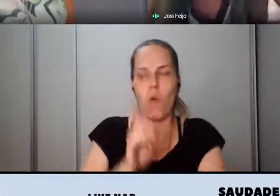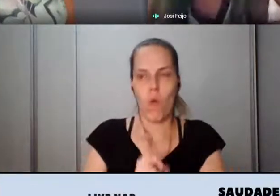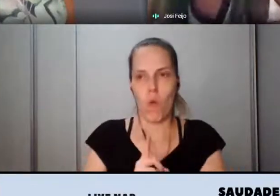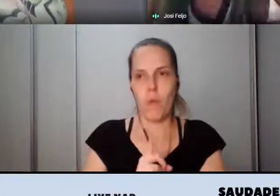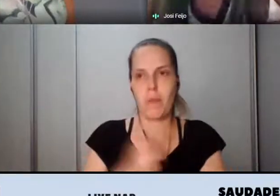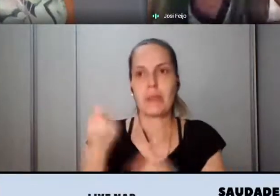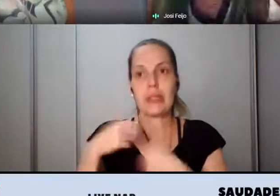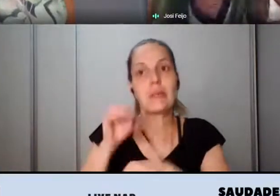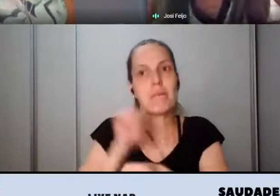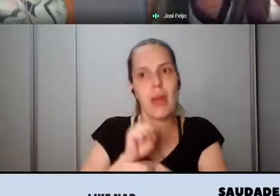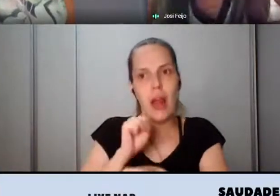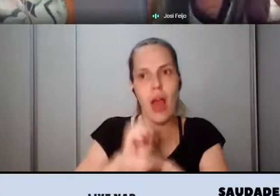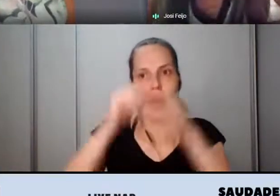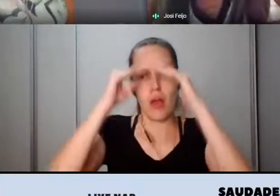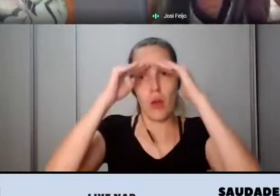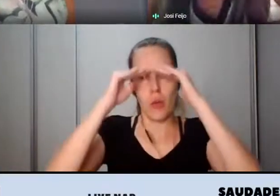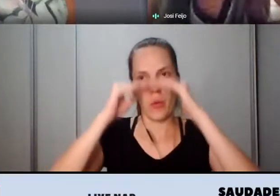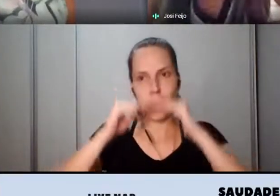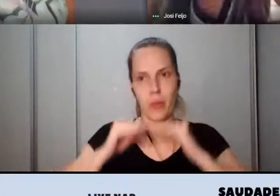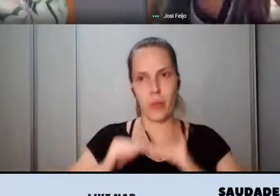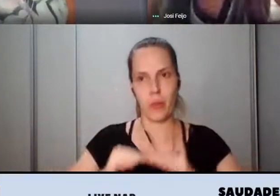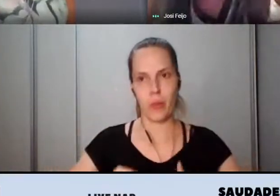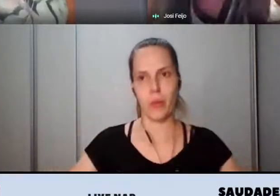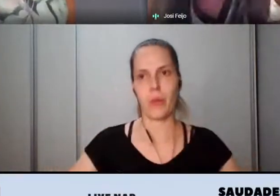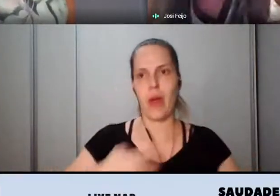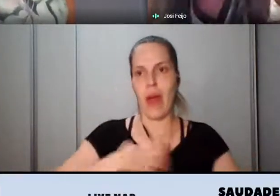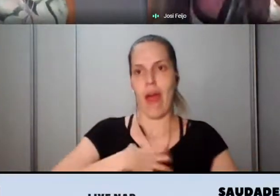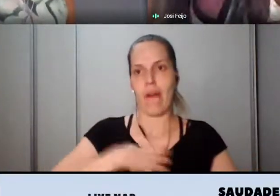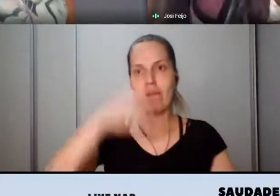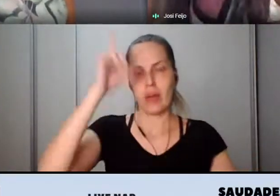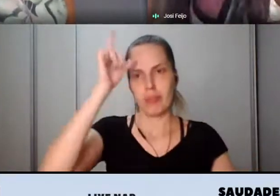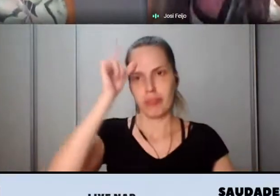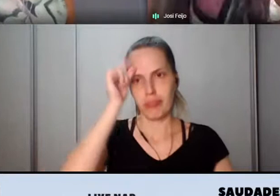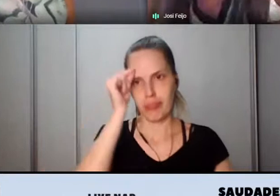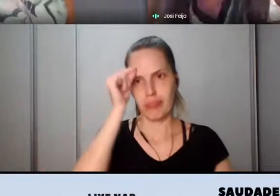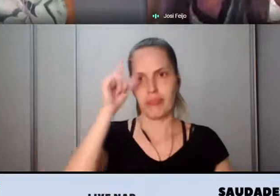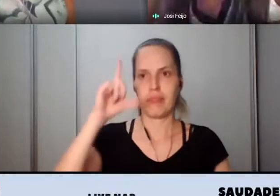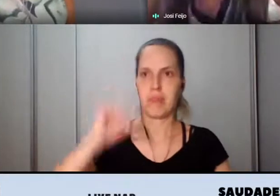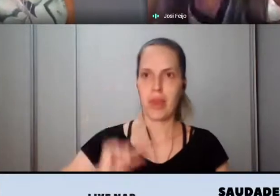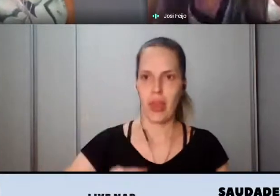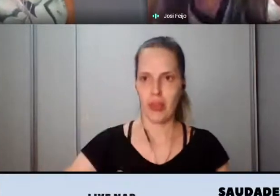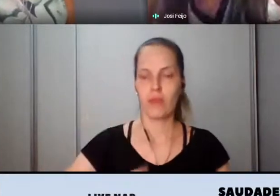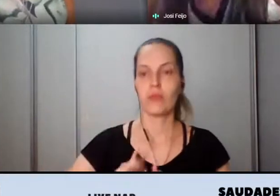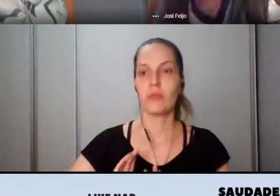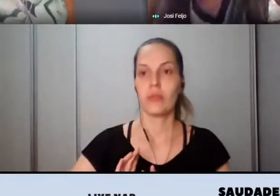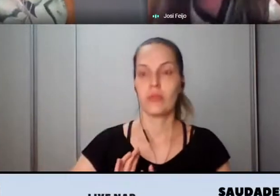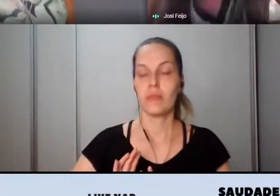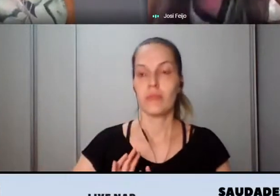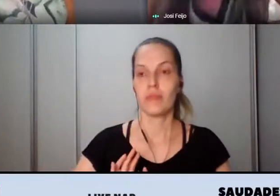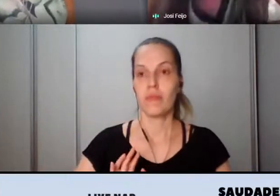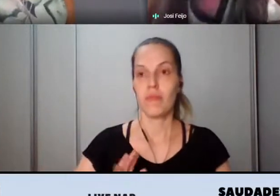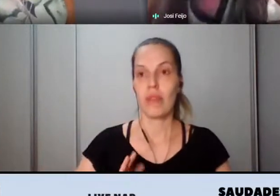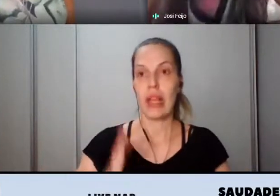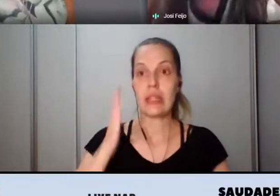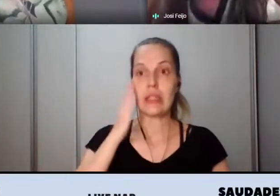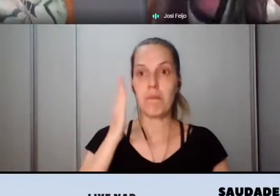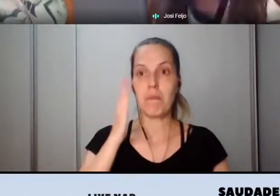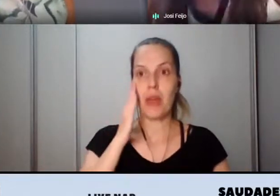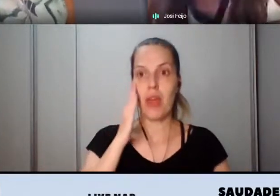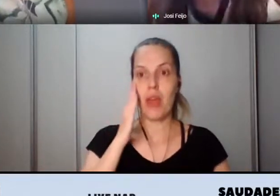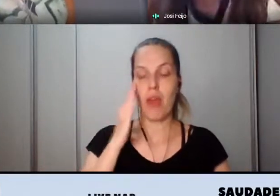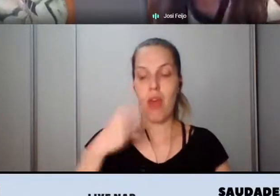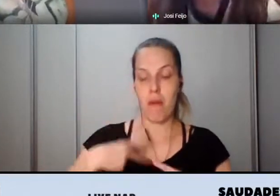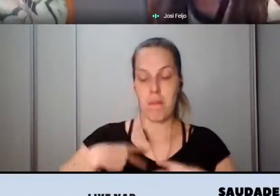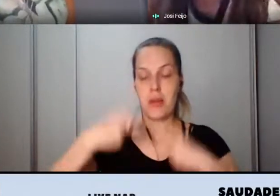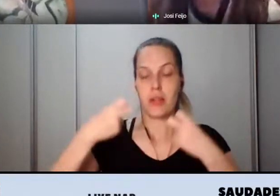de diminuir, a raiva passar. Então, saber se posicionar, né? E num primeiro momento,